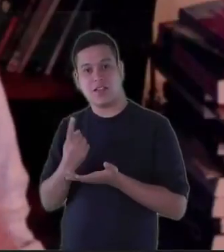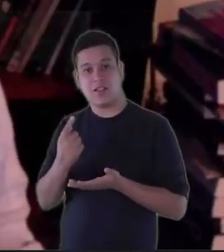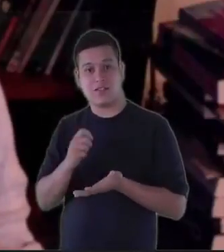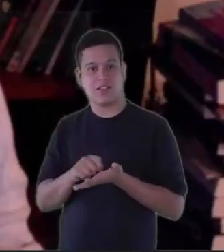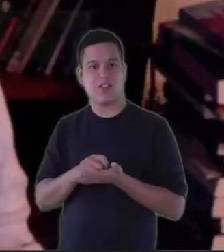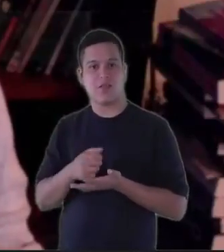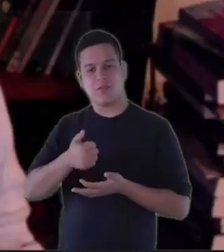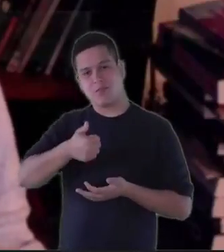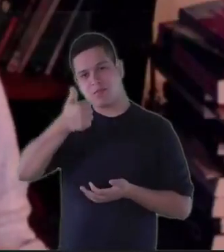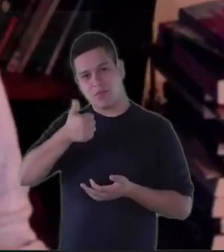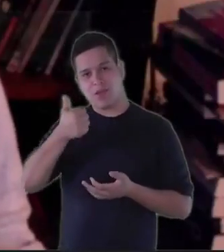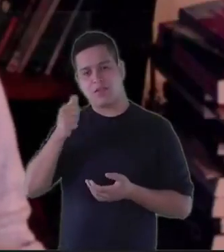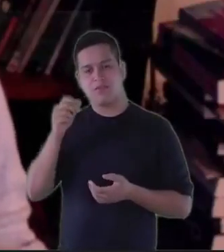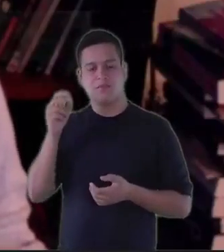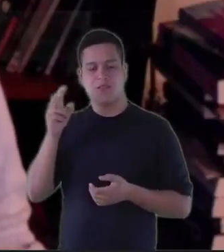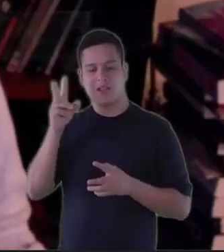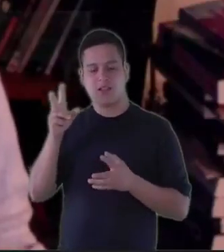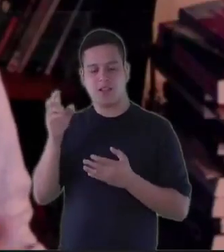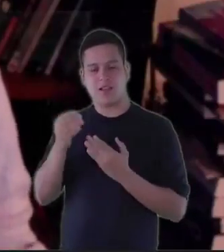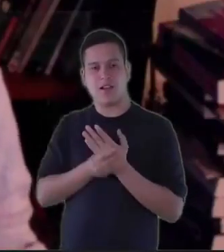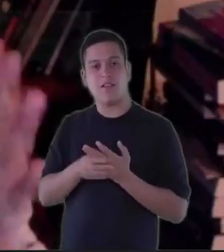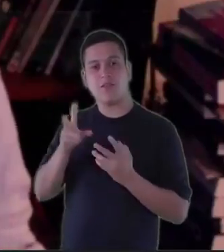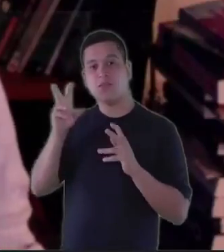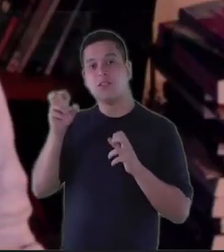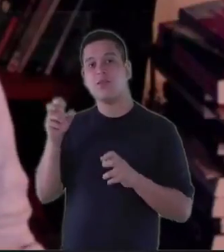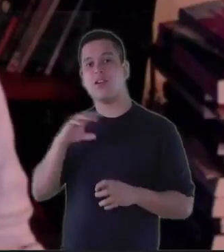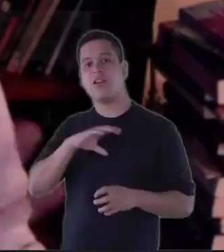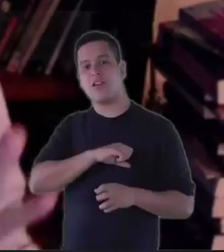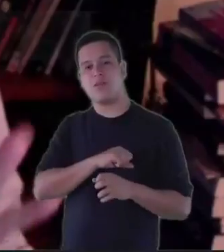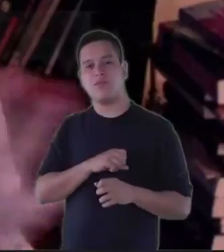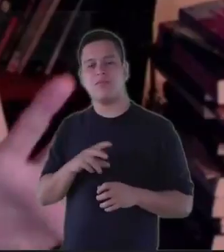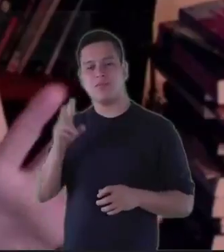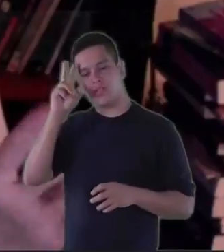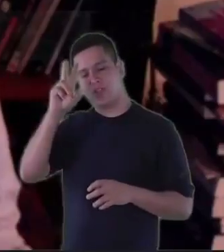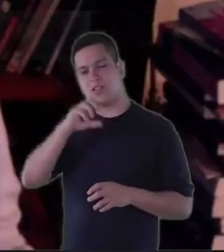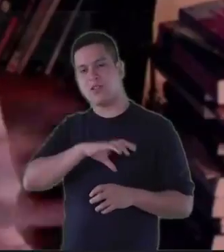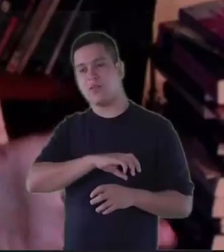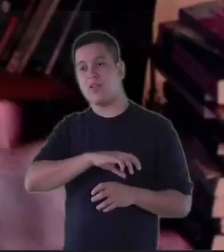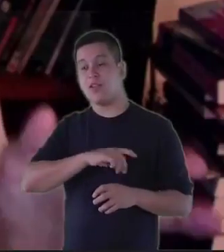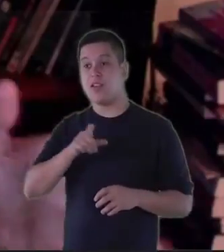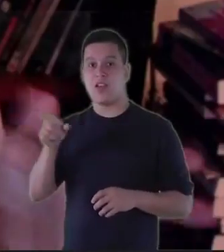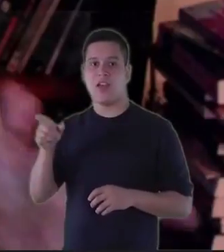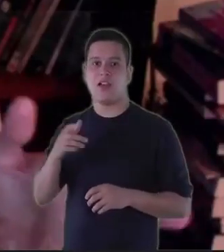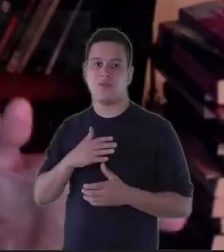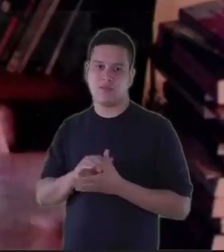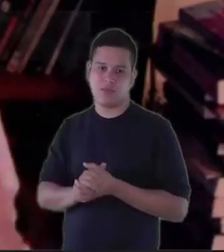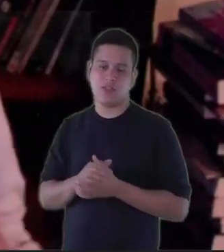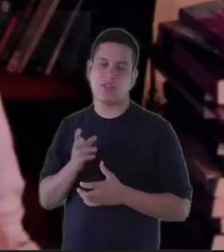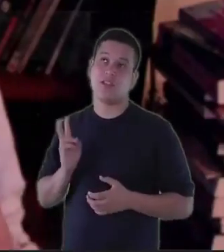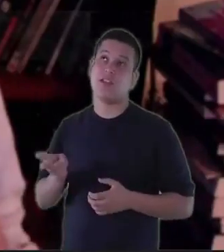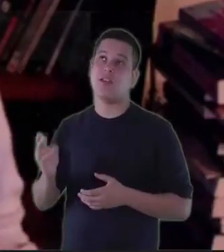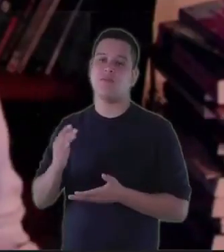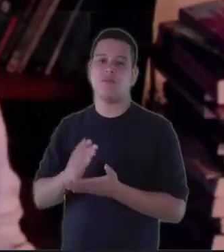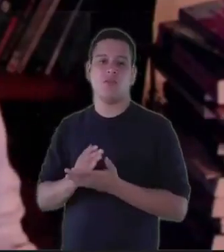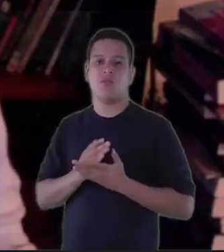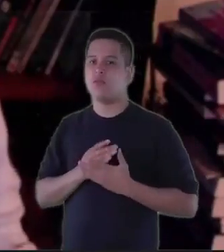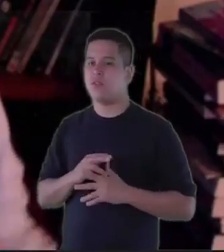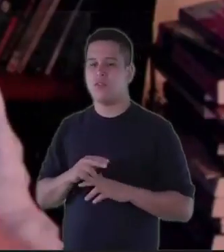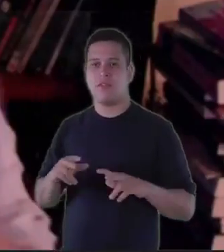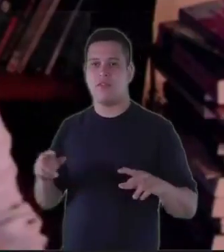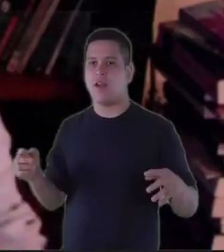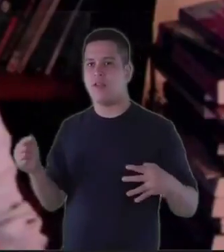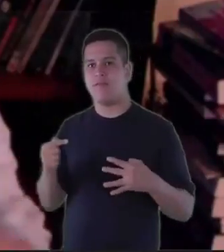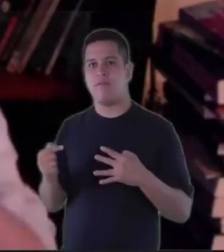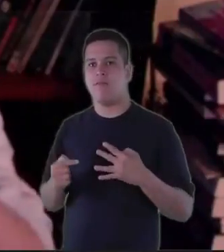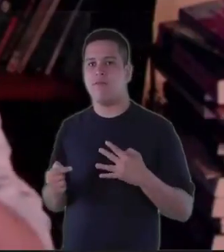O Bellini e a Esfinge. E a Malu, desde o início, sempre me ajudou de todas as maneiras possíveis. Eu estou falando isso porque é legal para vocês verem o